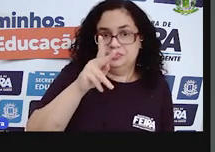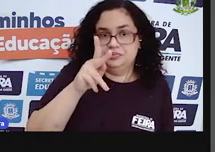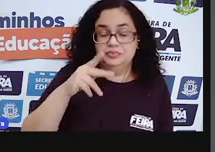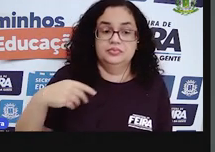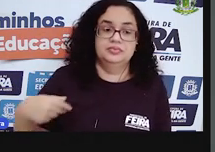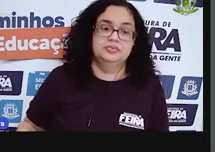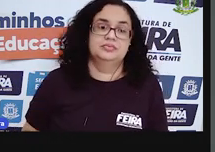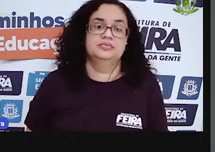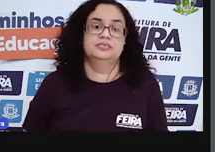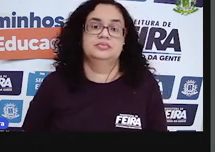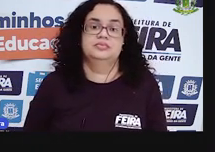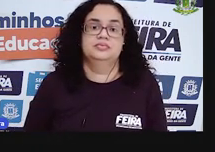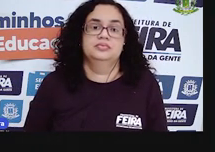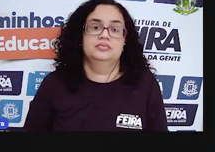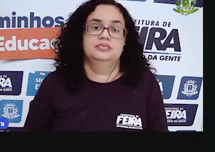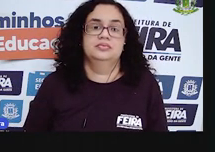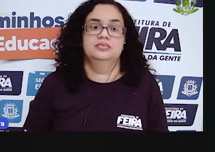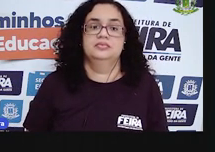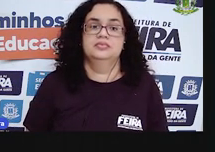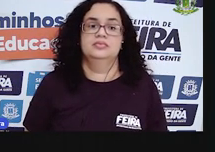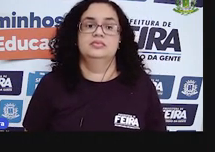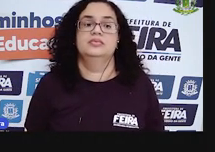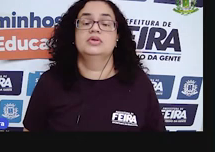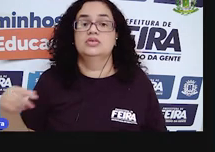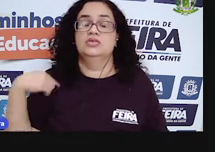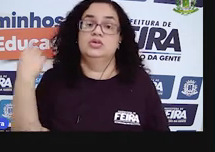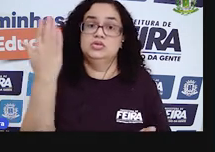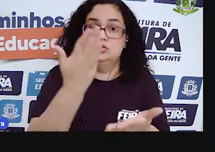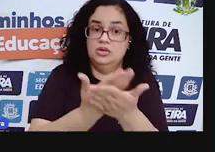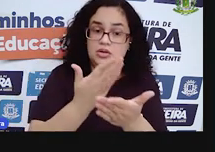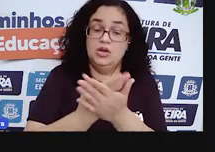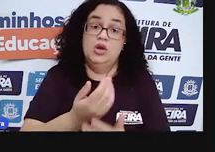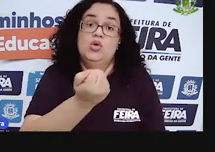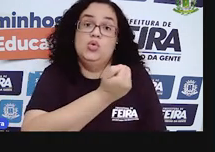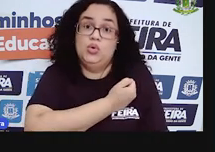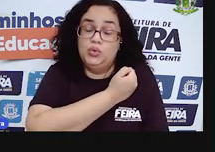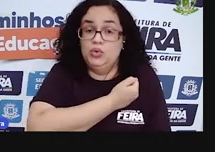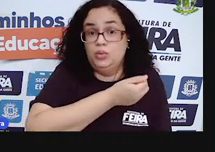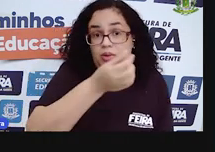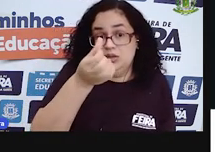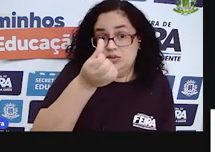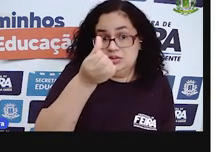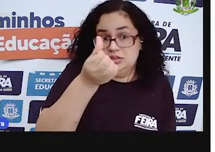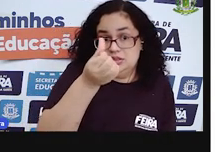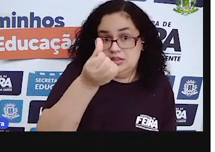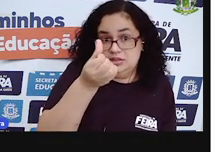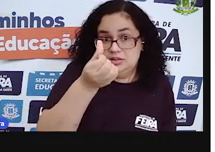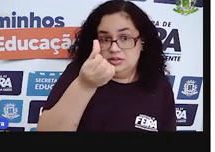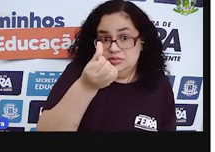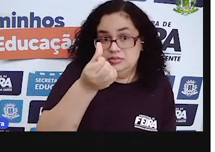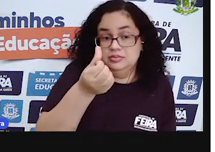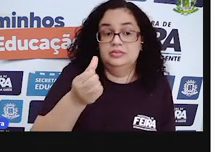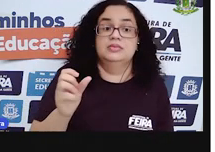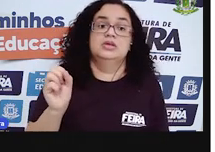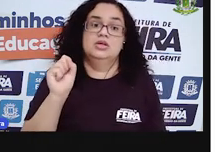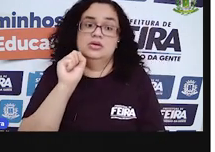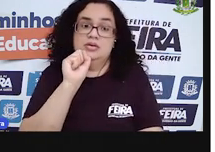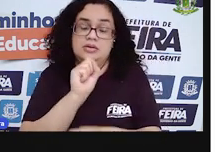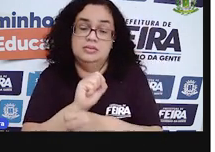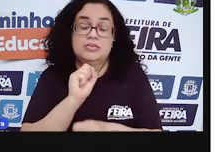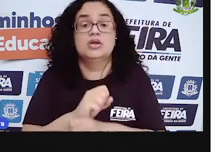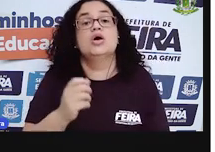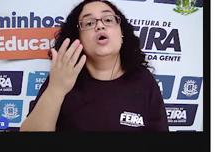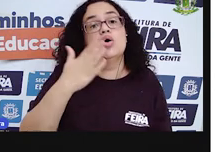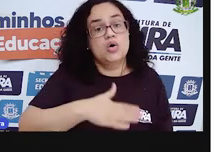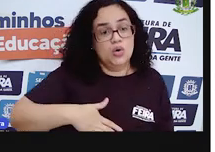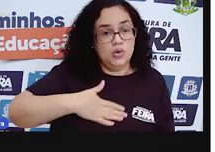bom tá bom essa foi a nossa aula de número 6 é eu espero